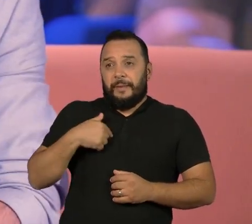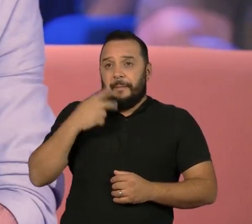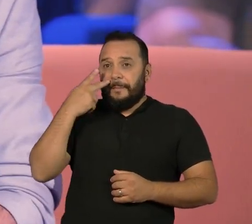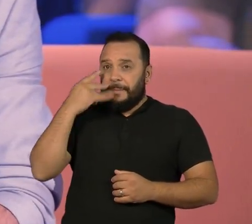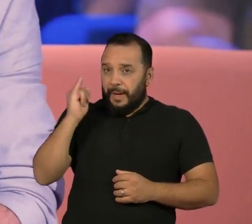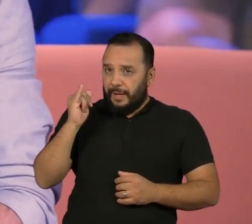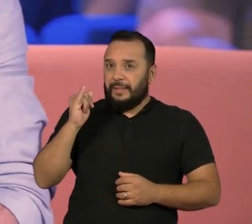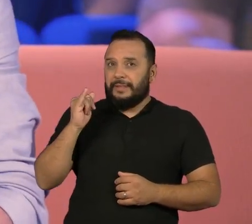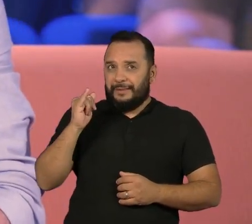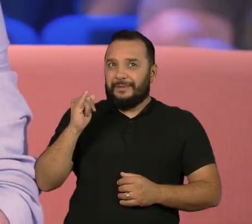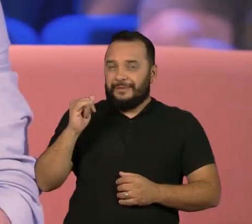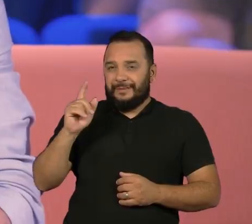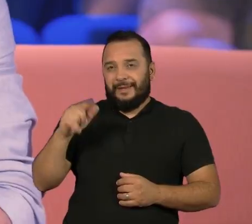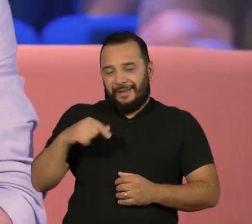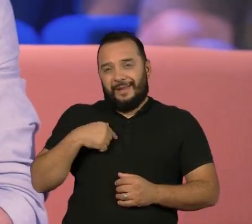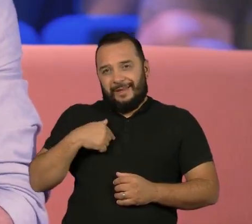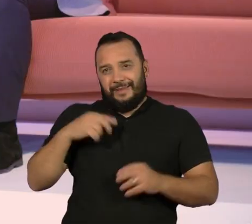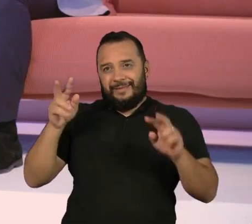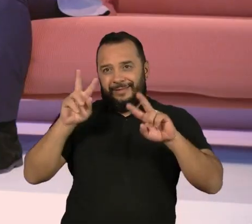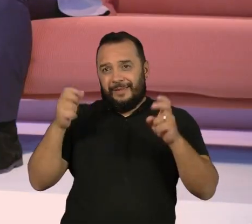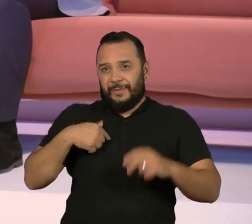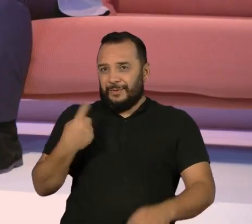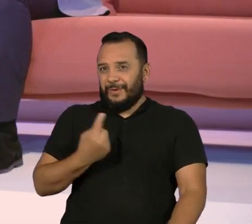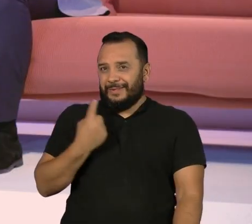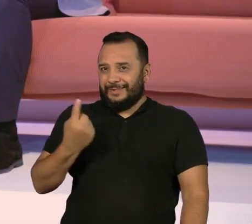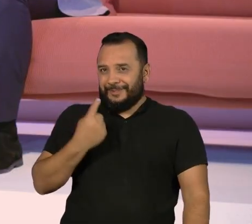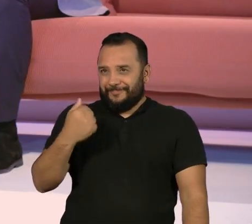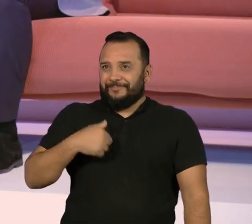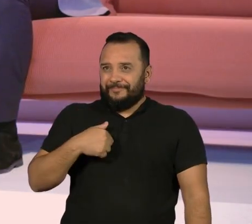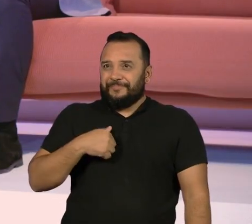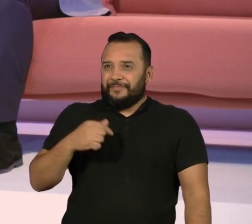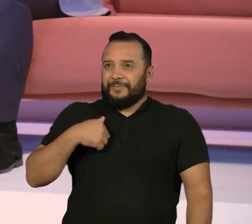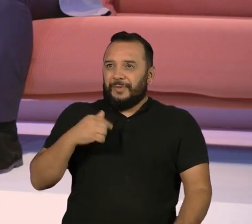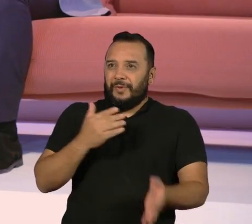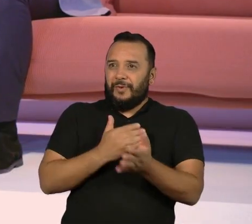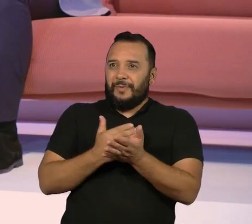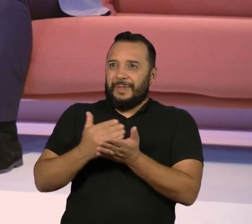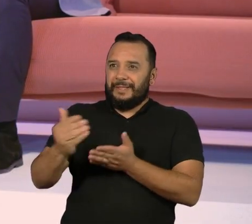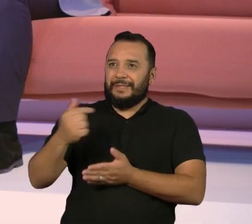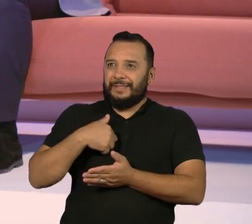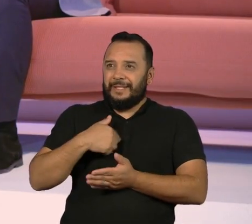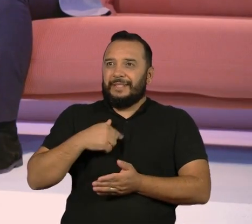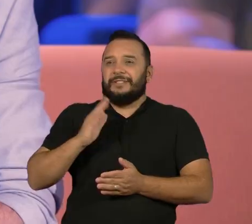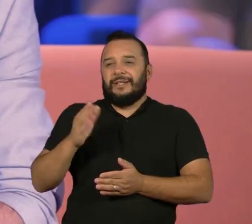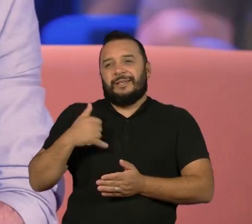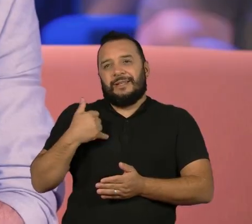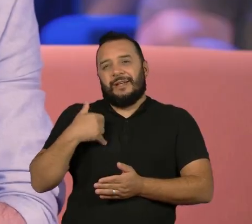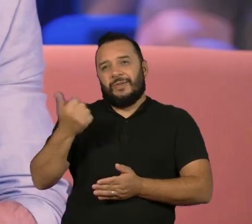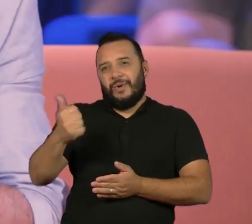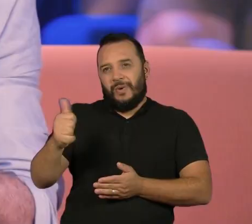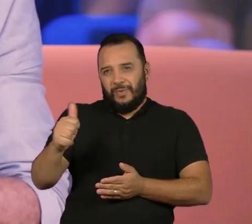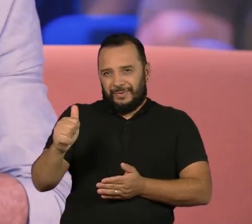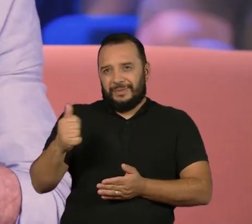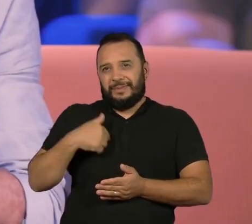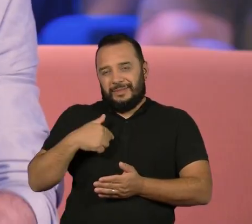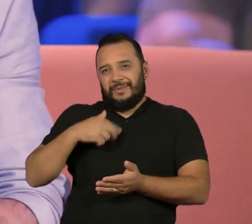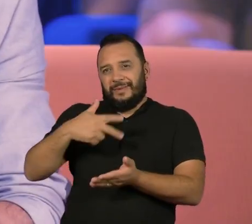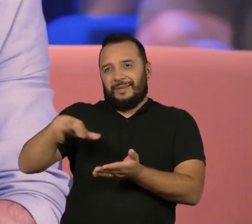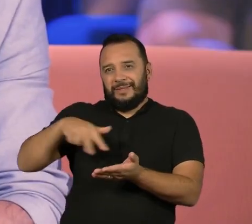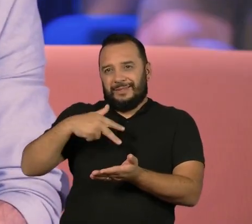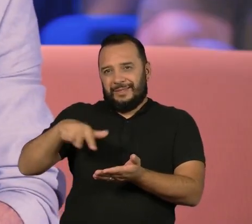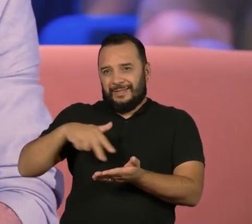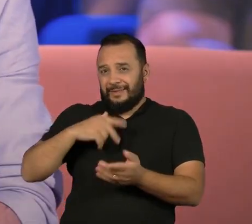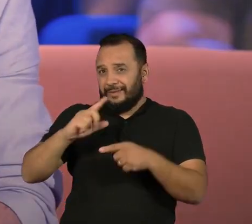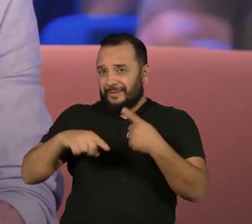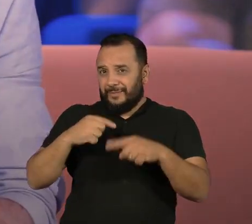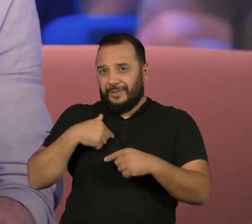pai é meu primeiro solo teatral. Eu sou um cara que comecei dançando com 11 anos de idade e o teatro chegou na minha vida